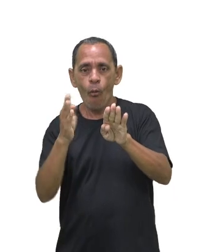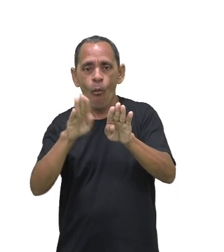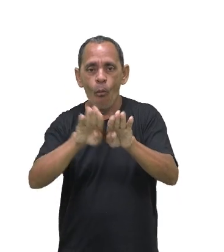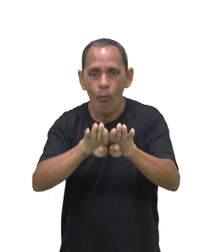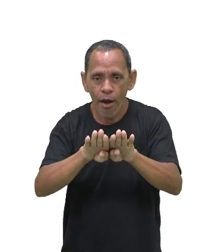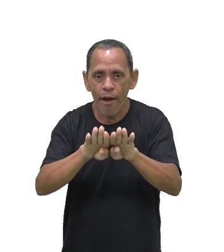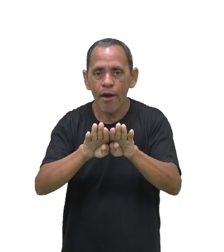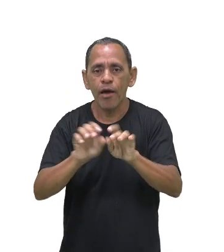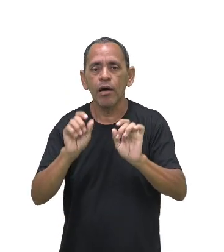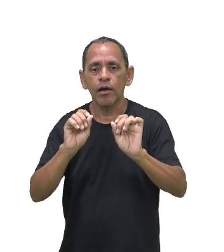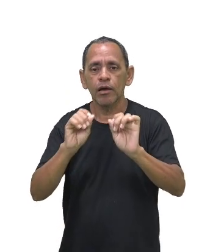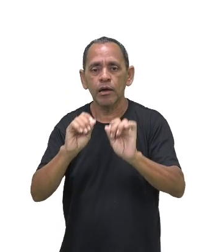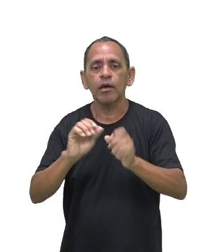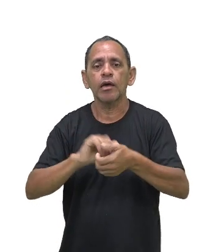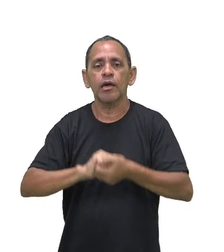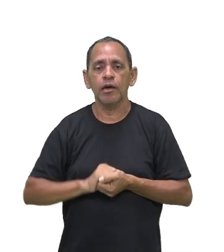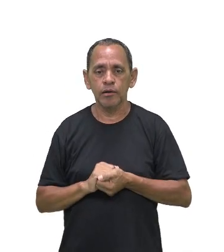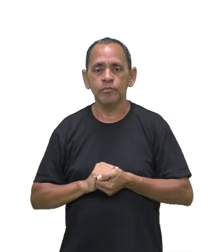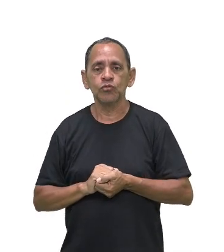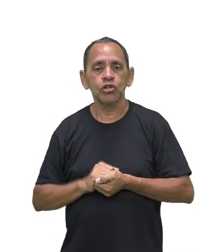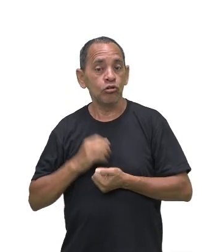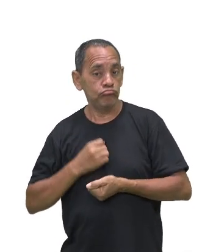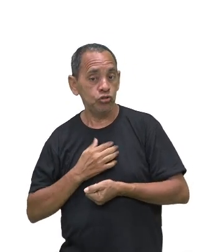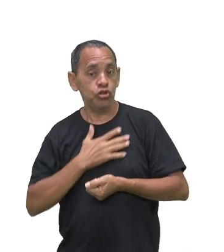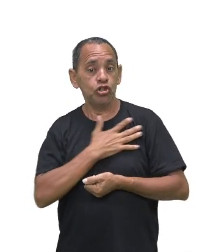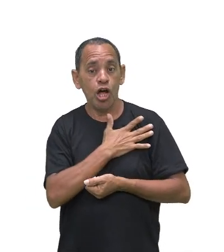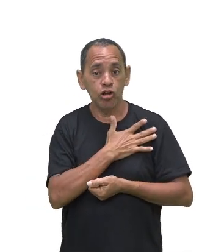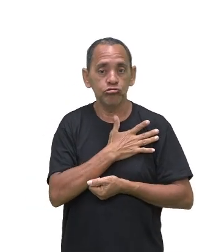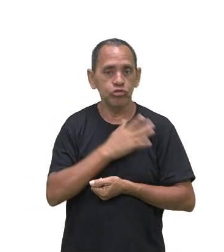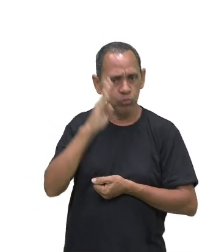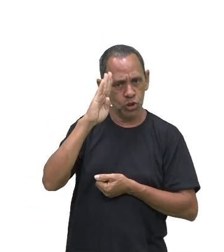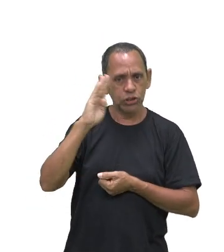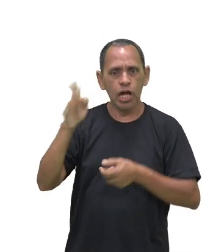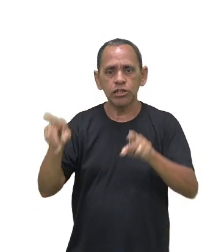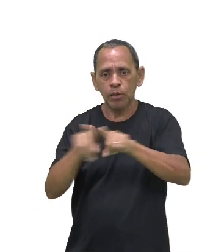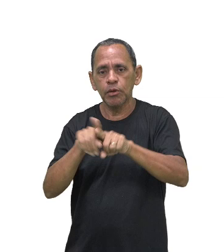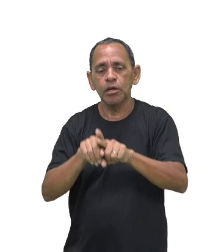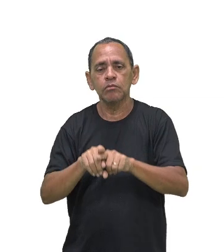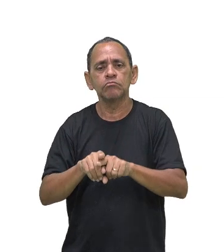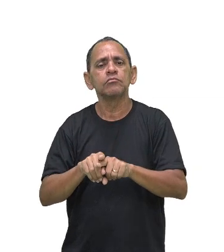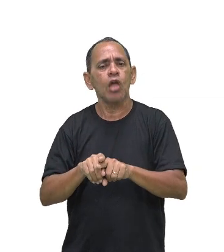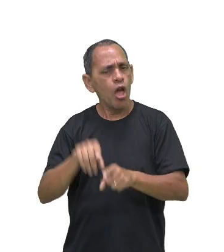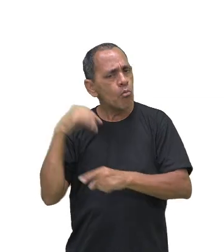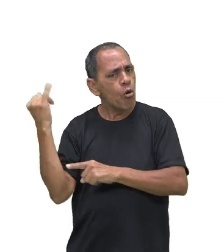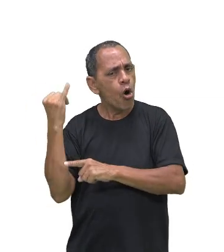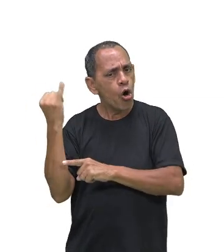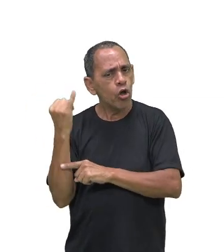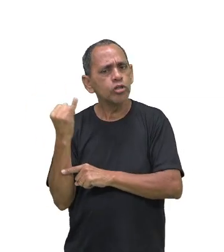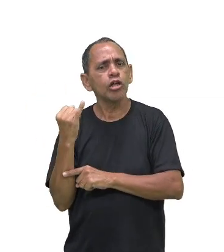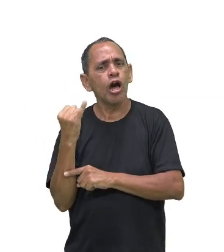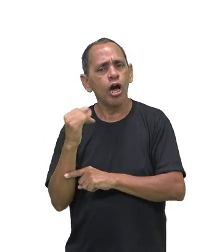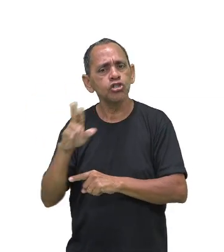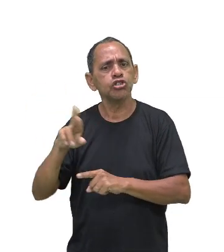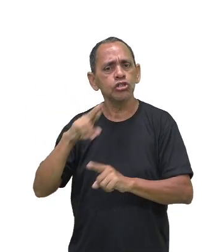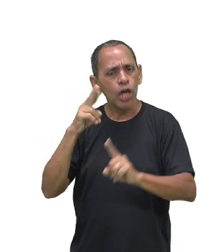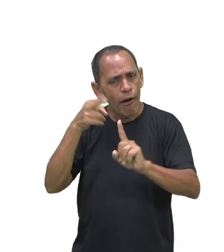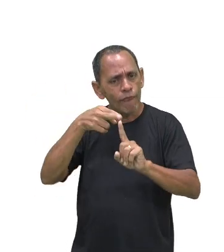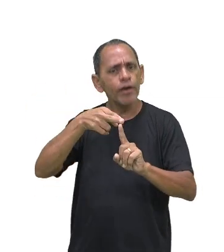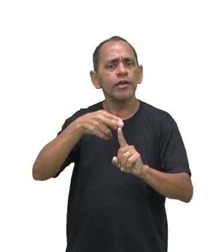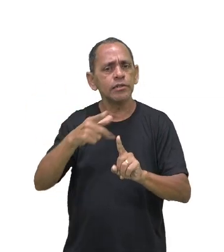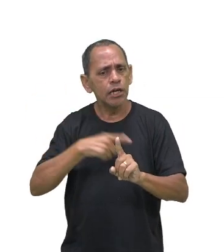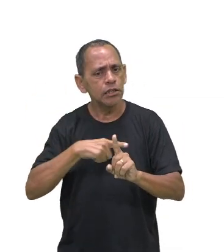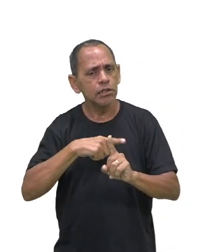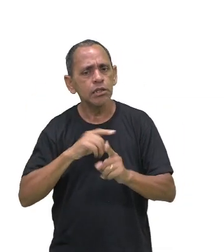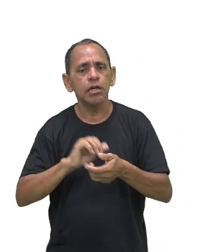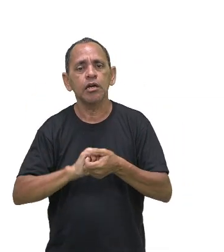1964. É importante vocês terem essas referências de datas e de acontecimentos para vocês situarem